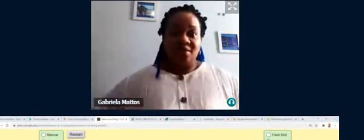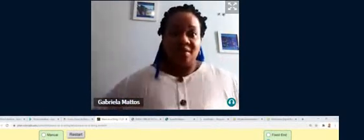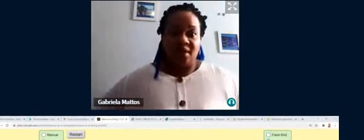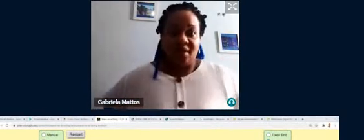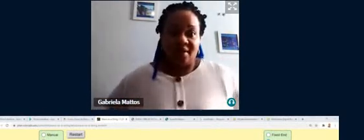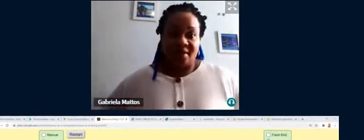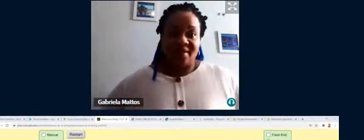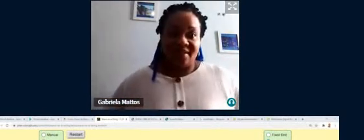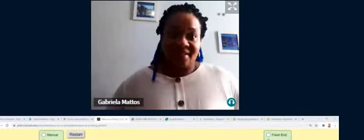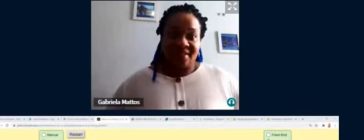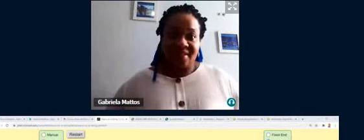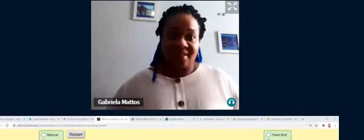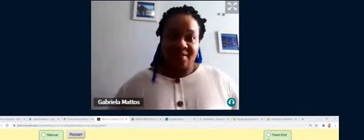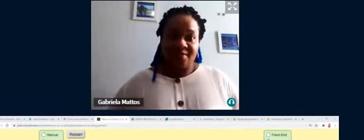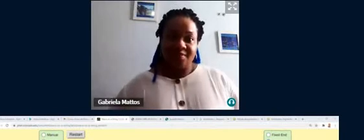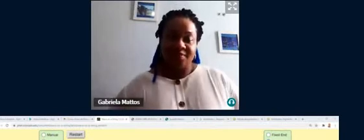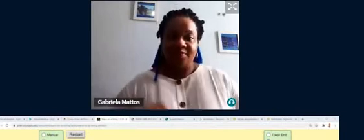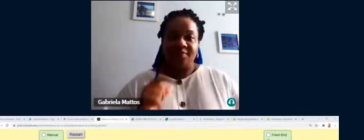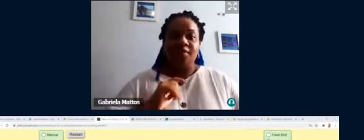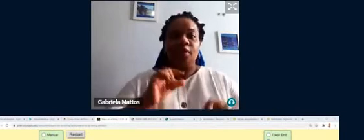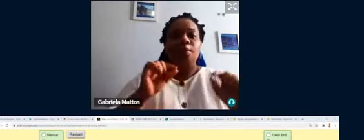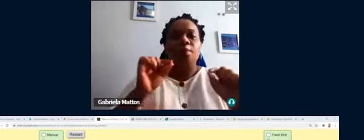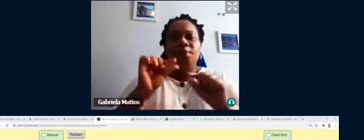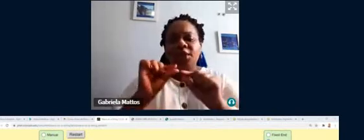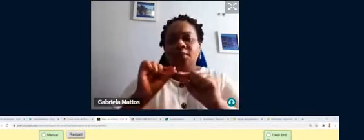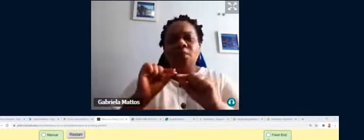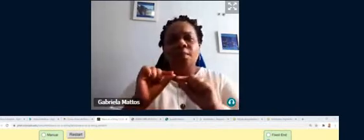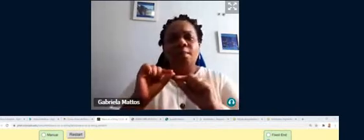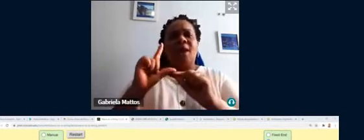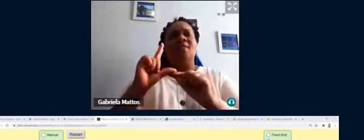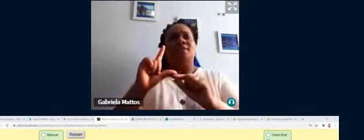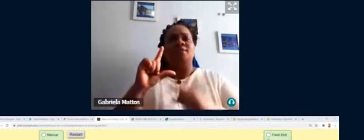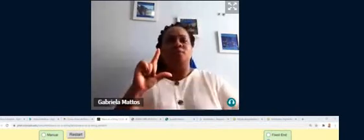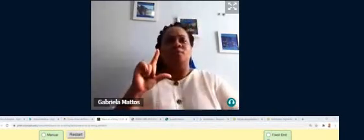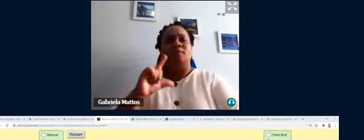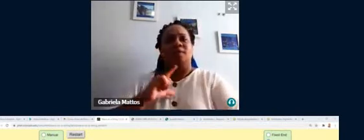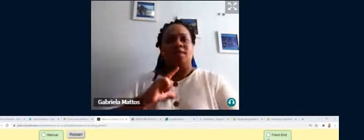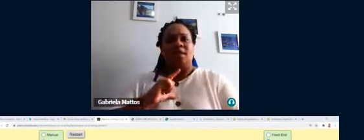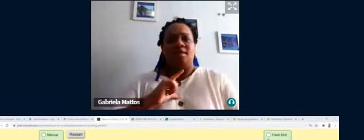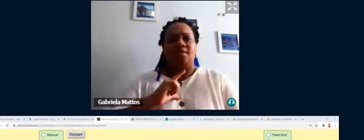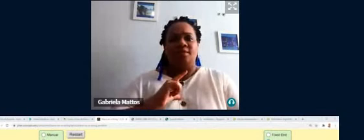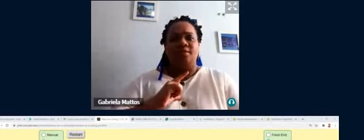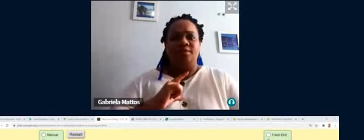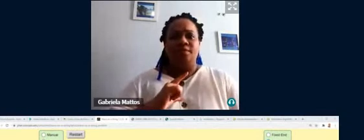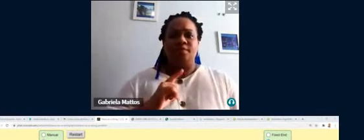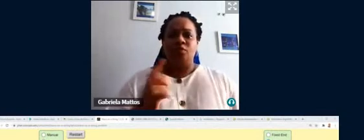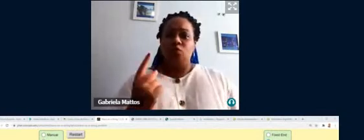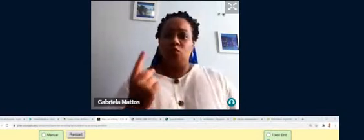Amplitude é essa distância entre o ponto mínimo e o ponto máximo. Essa aqui é a amplitude original. Vou marcar um, vou marcar